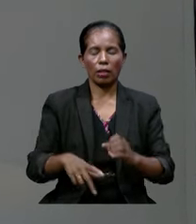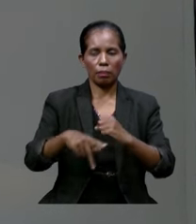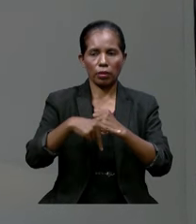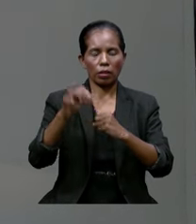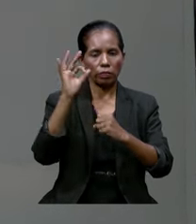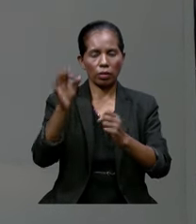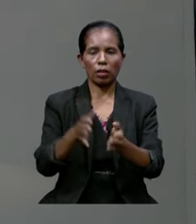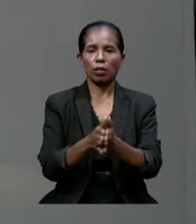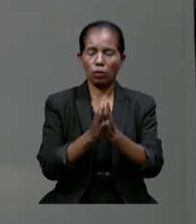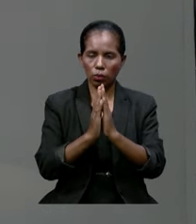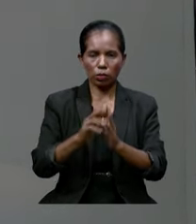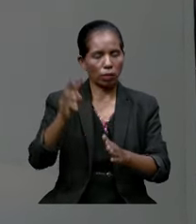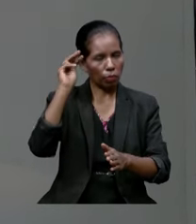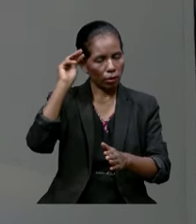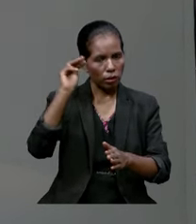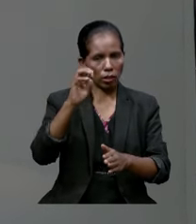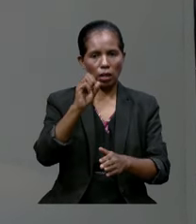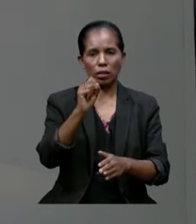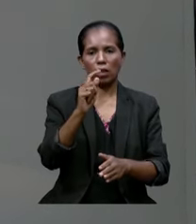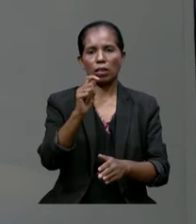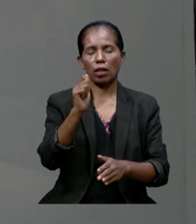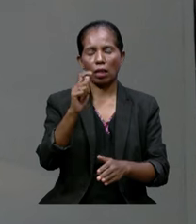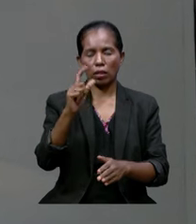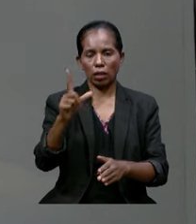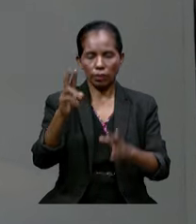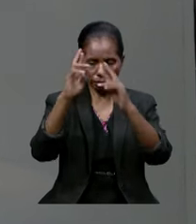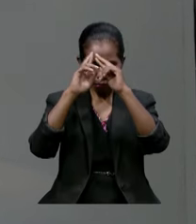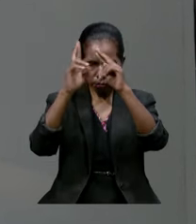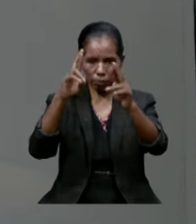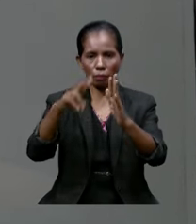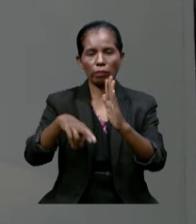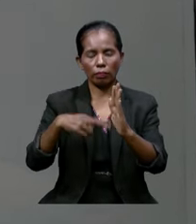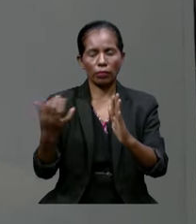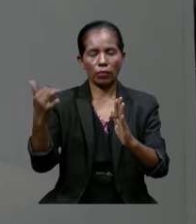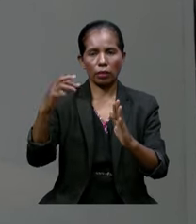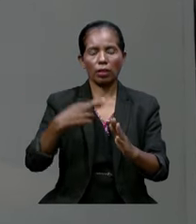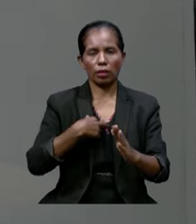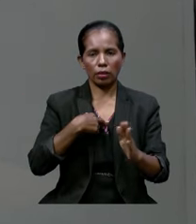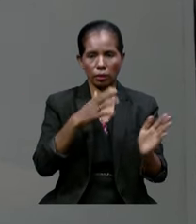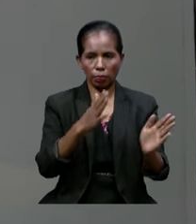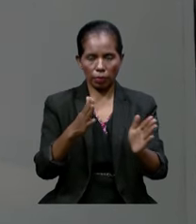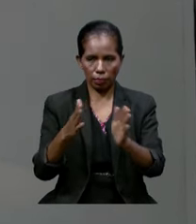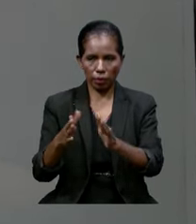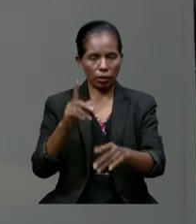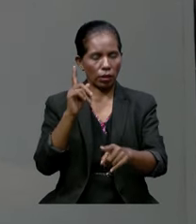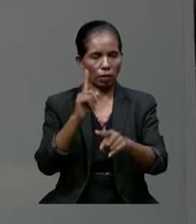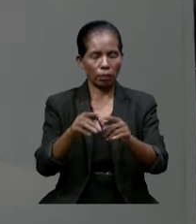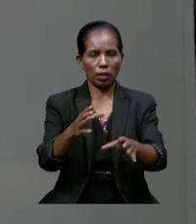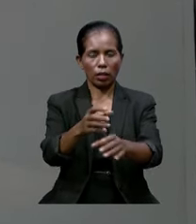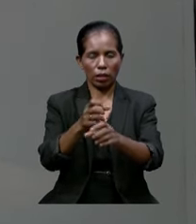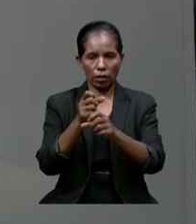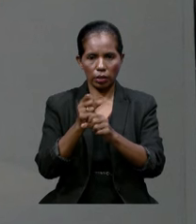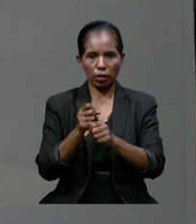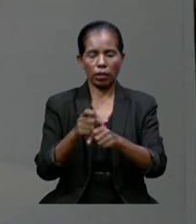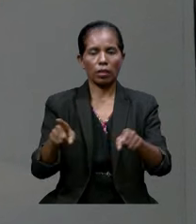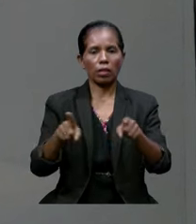Fretelin, hakarakhusu ba Ministério da Administração Estatal, ato respeita regras nebe nia rasik prepara, labele hadau poder